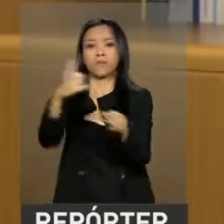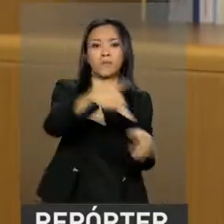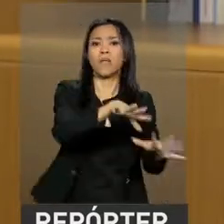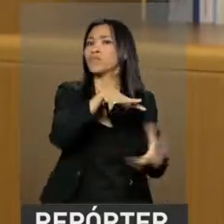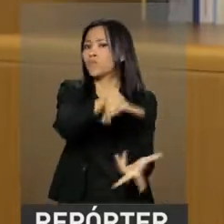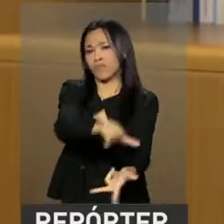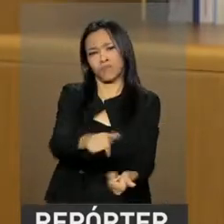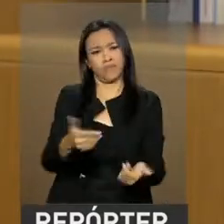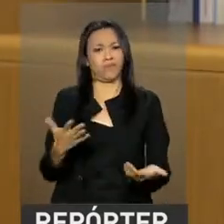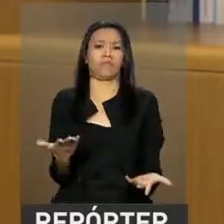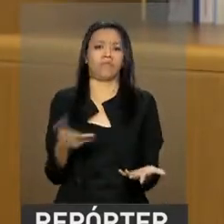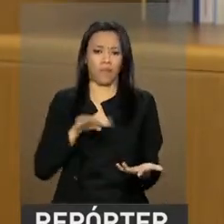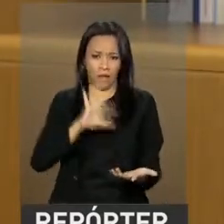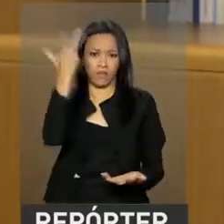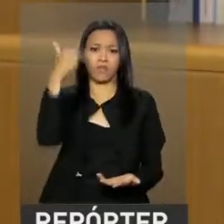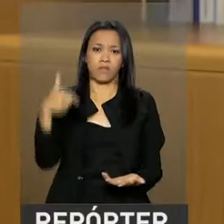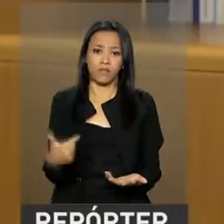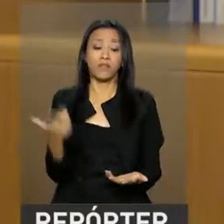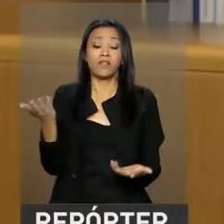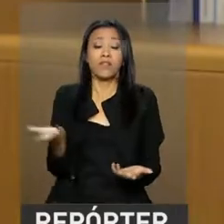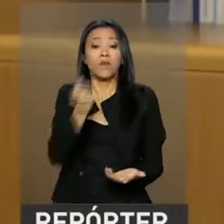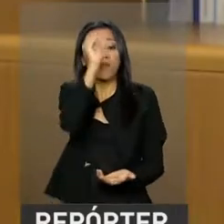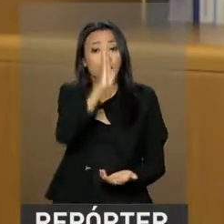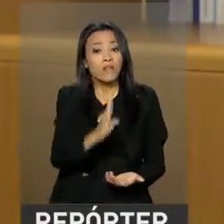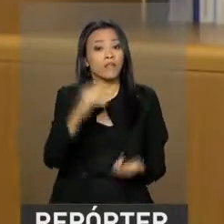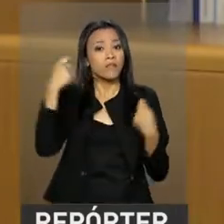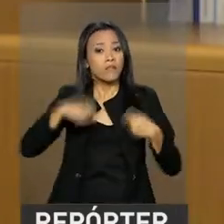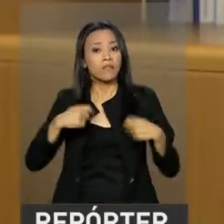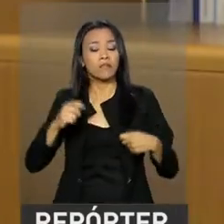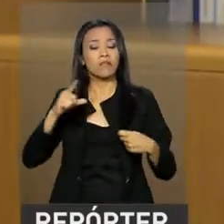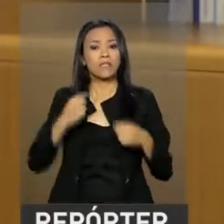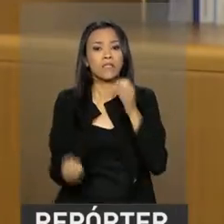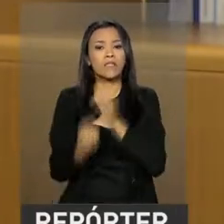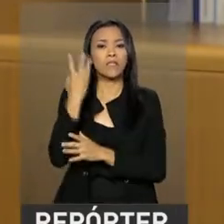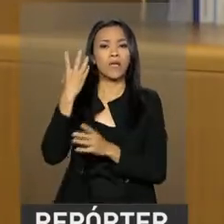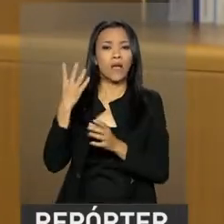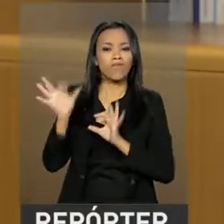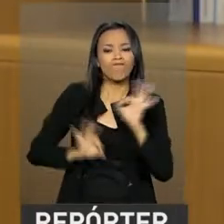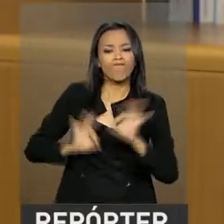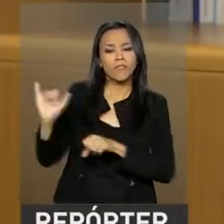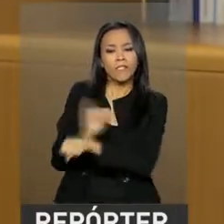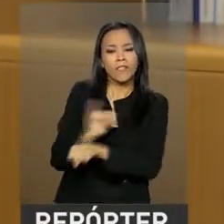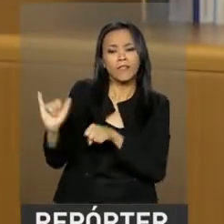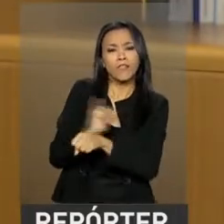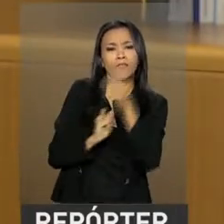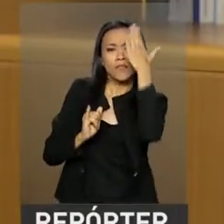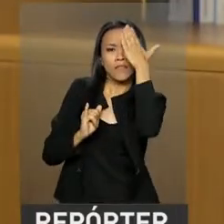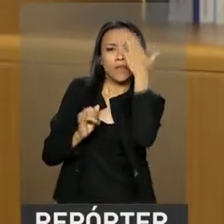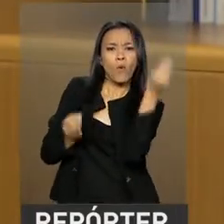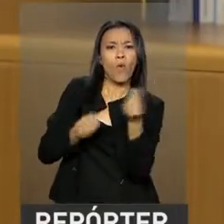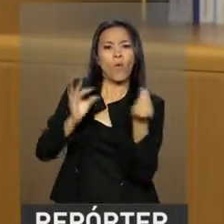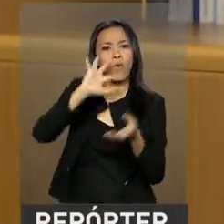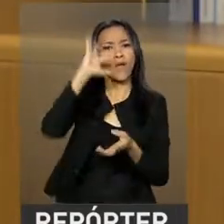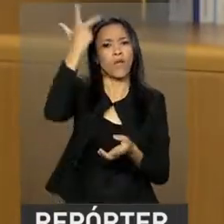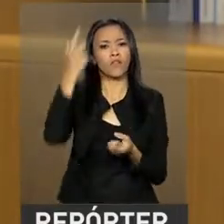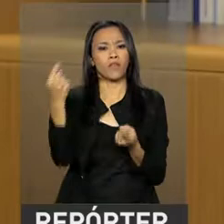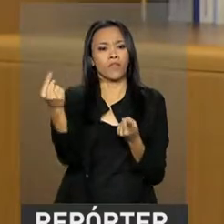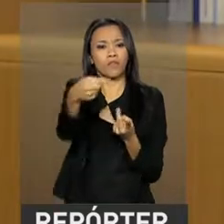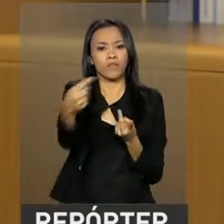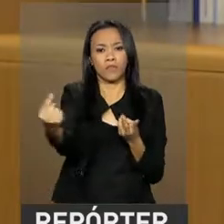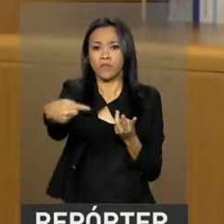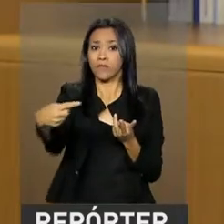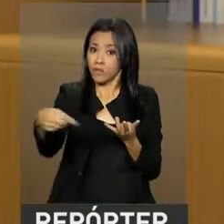mundo então nós precisamos o estado precisa ter instrumentos de resposta para estas situações que são